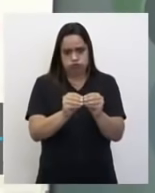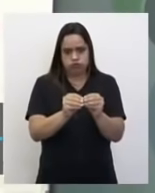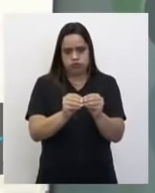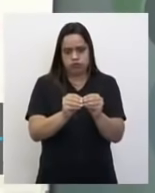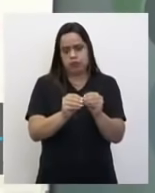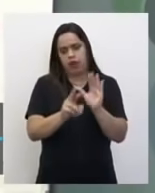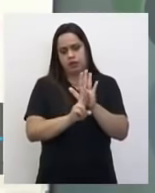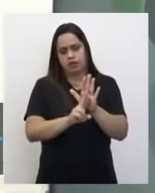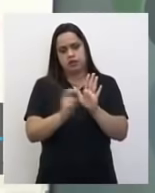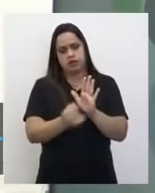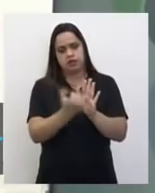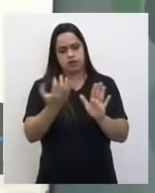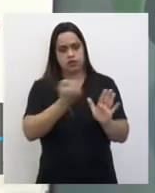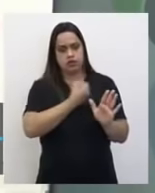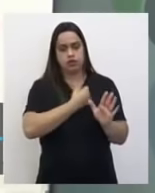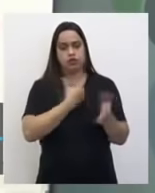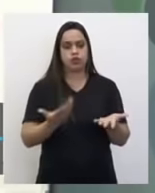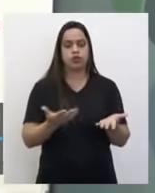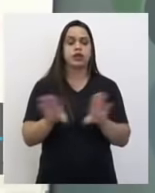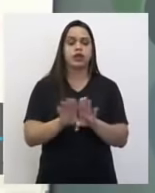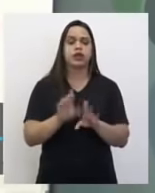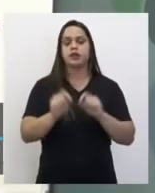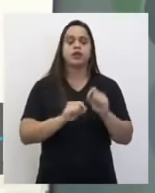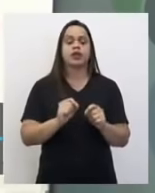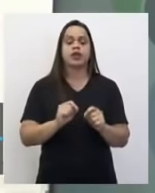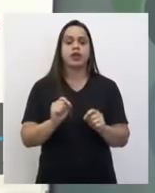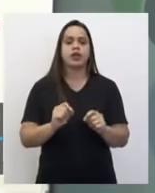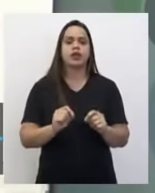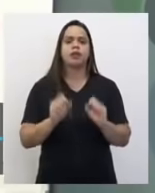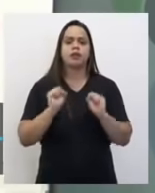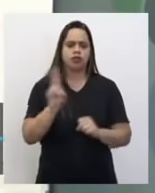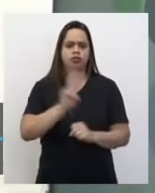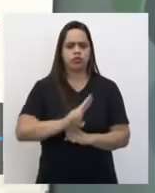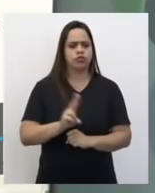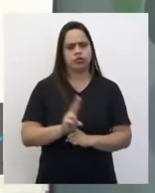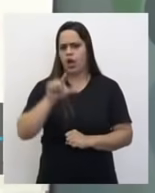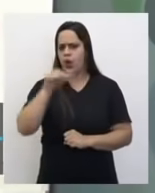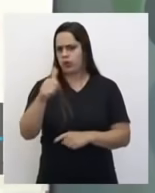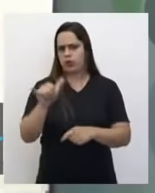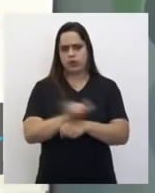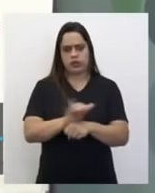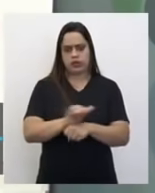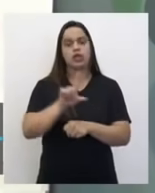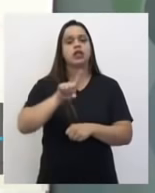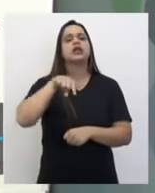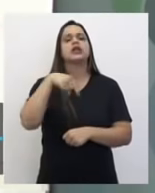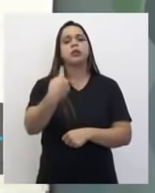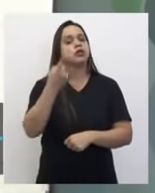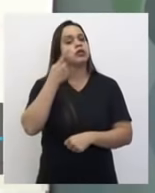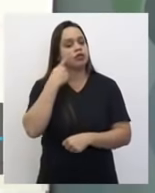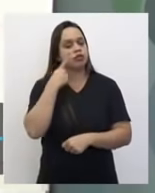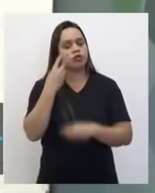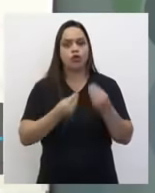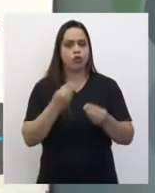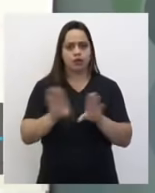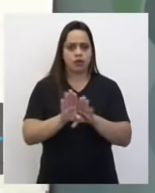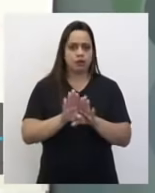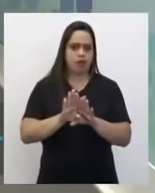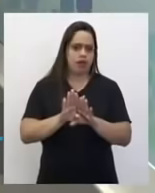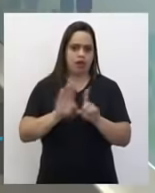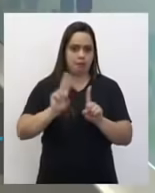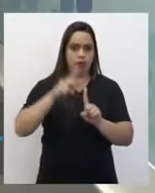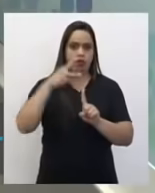numerações, né? Ou até a gente pode usar outros artifícios que vocês ainda vão ver mais para frente, como potenciação e tudo mais, para